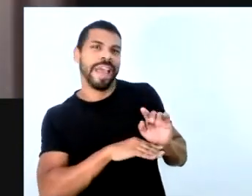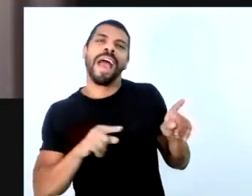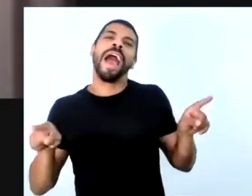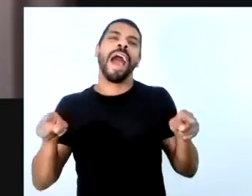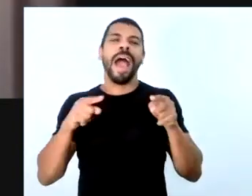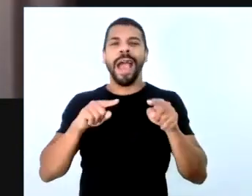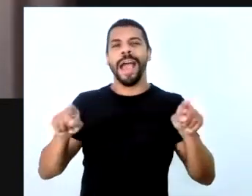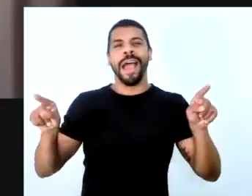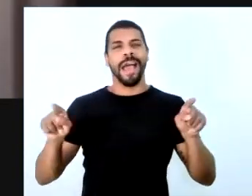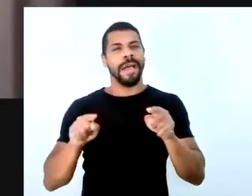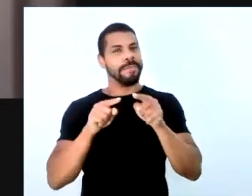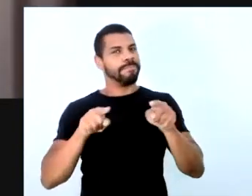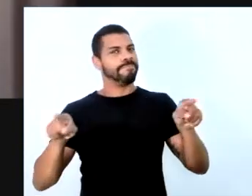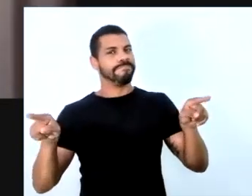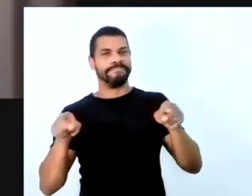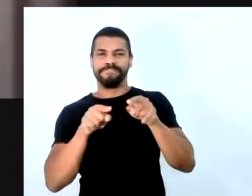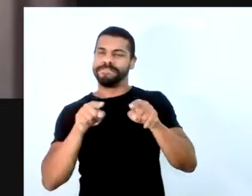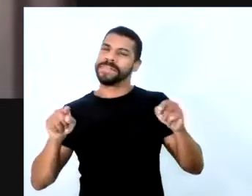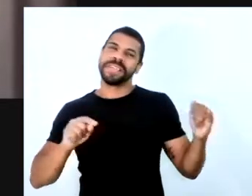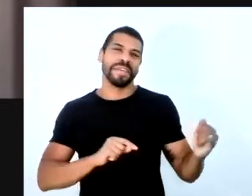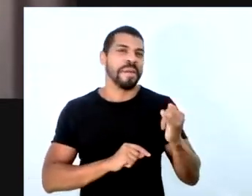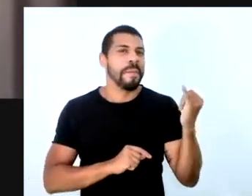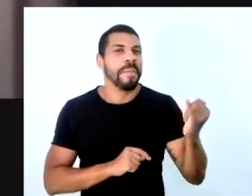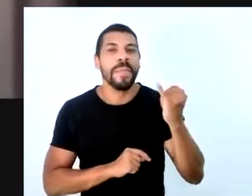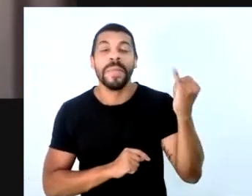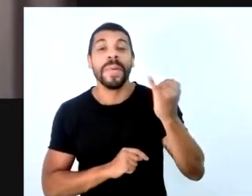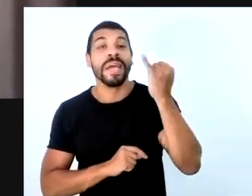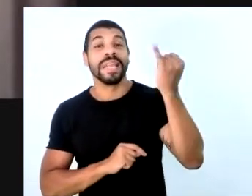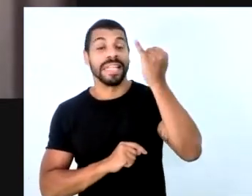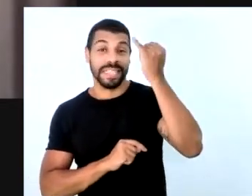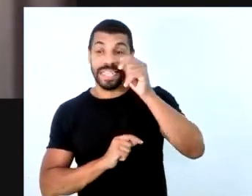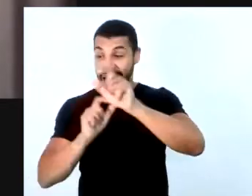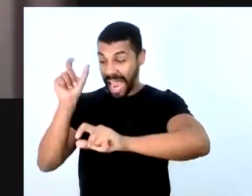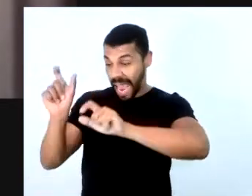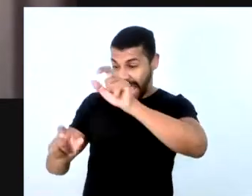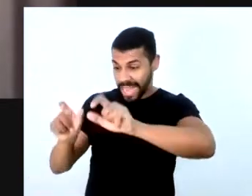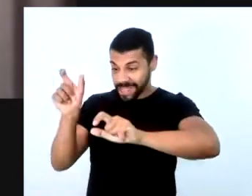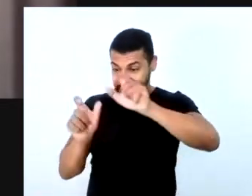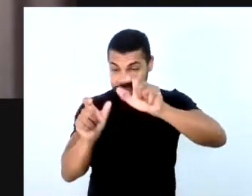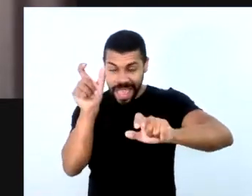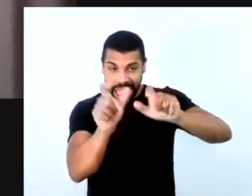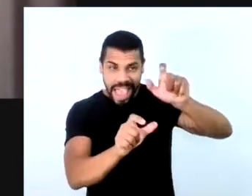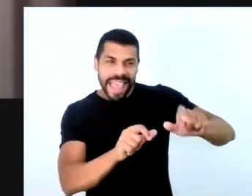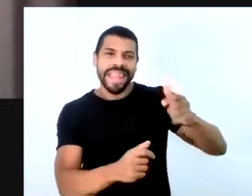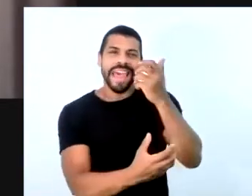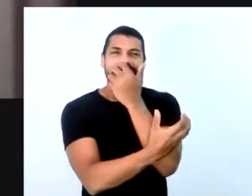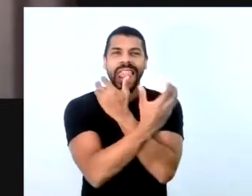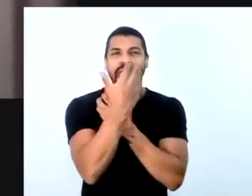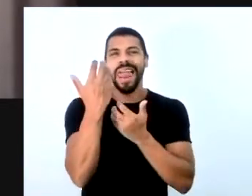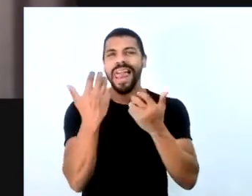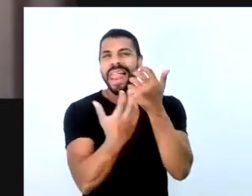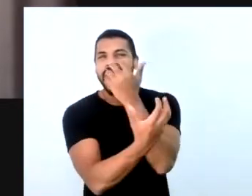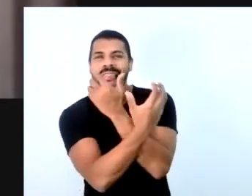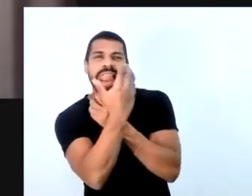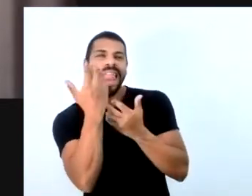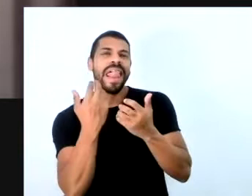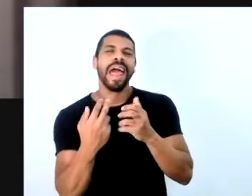No Divinas Divas também tinha a trilha sonora, que é importantíssima, porque como elas são,